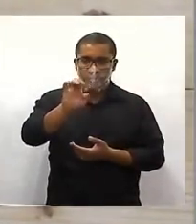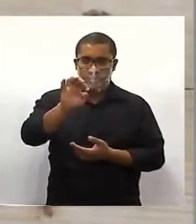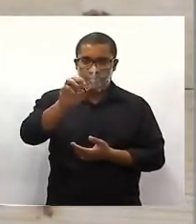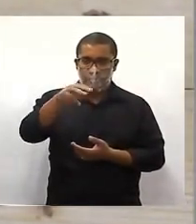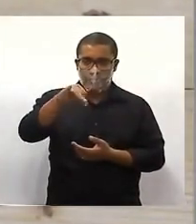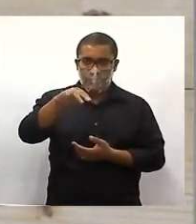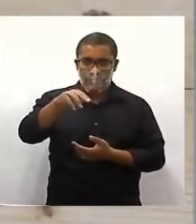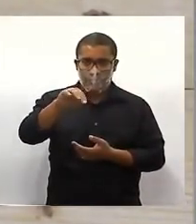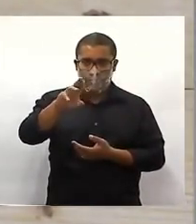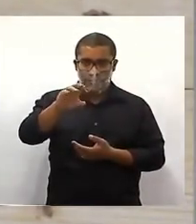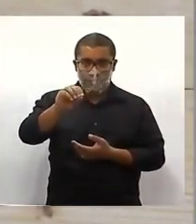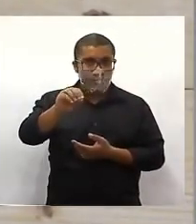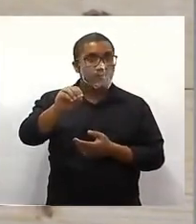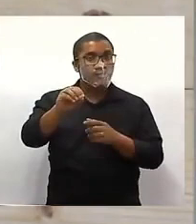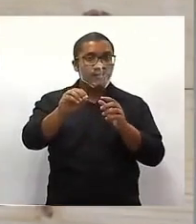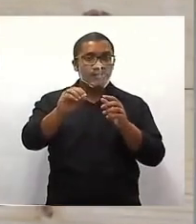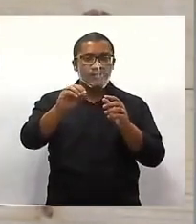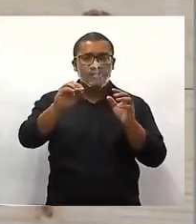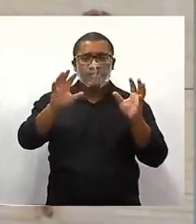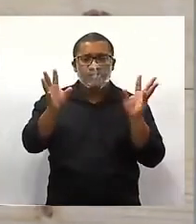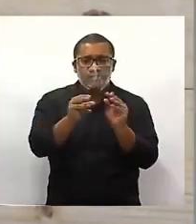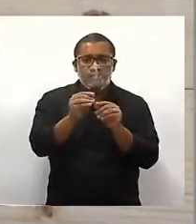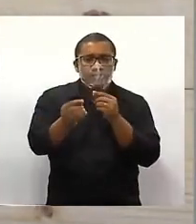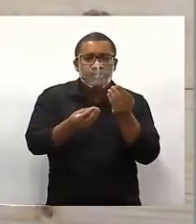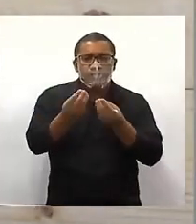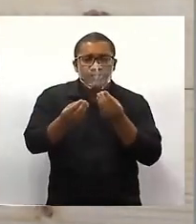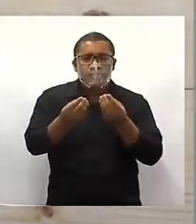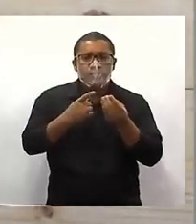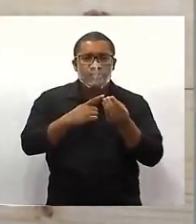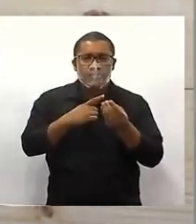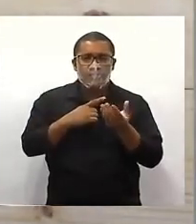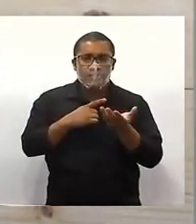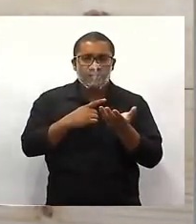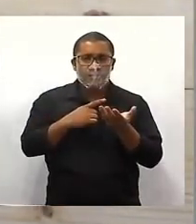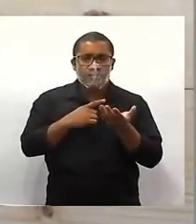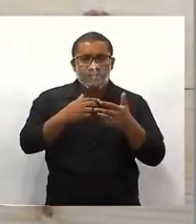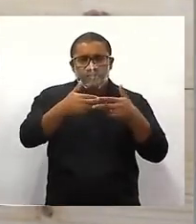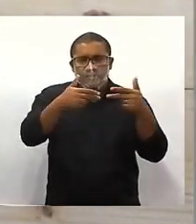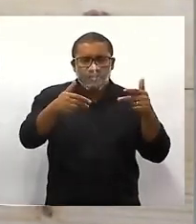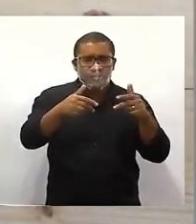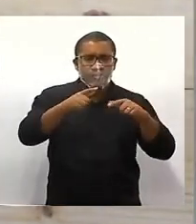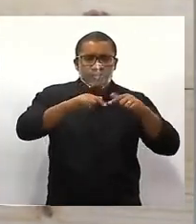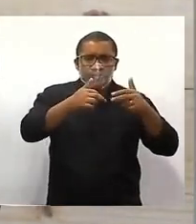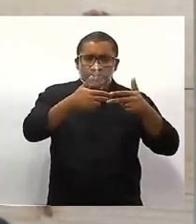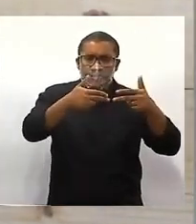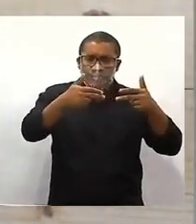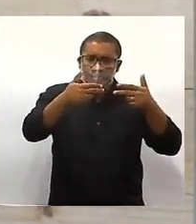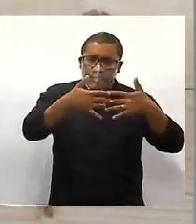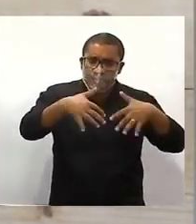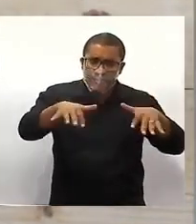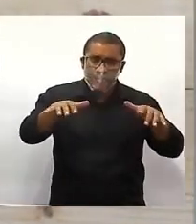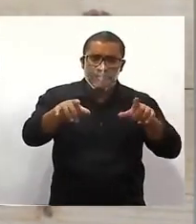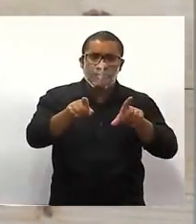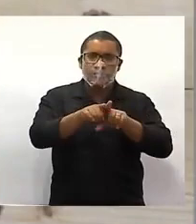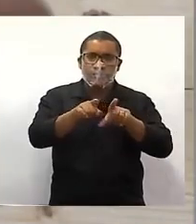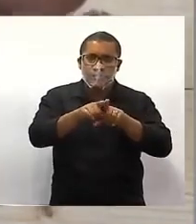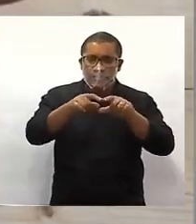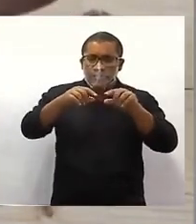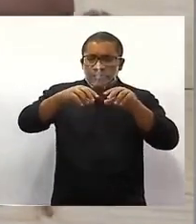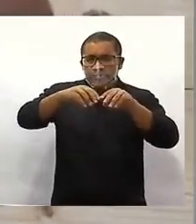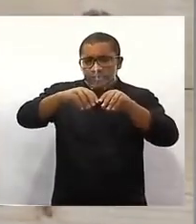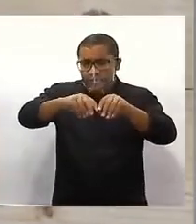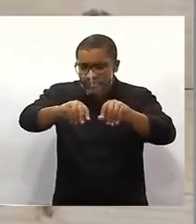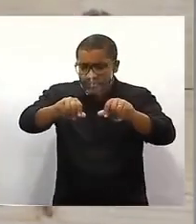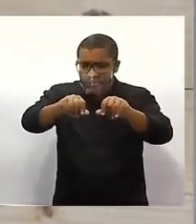organização climática, a oferta de recursos minerais, um bom terreno para a adubagem,